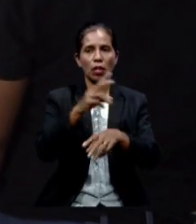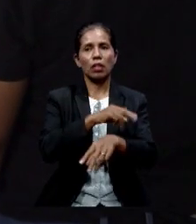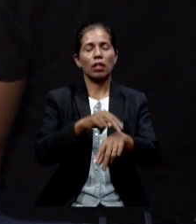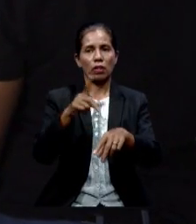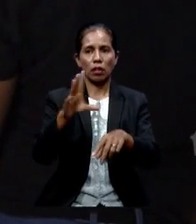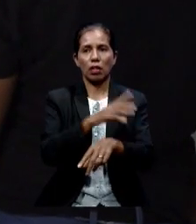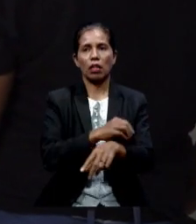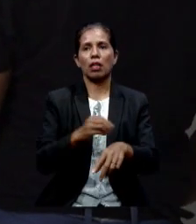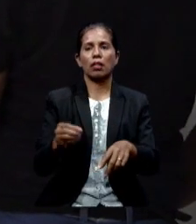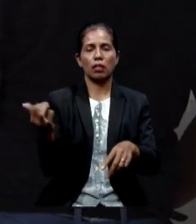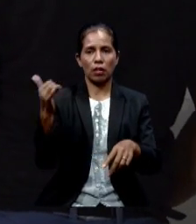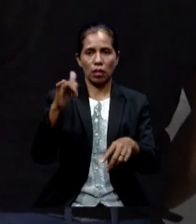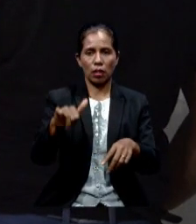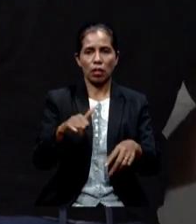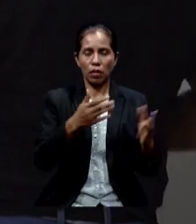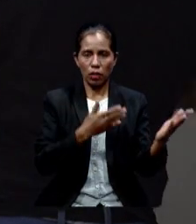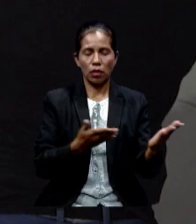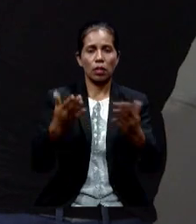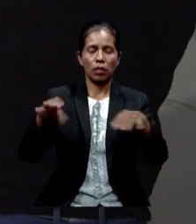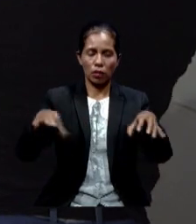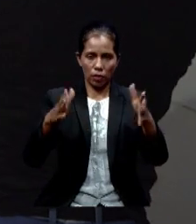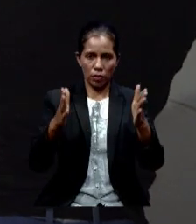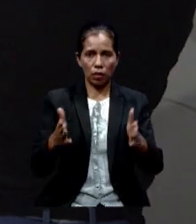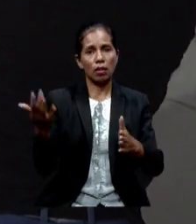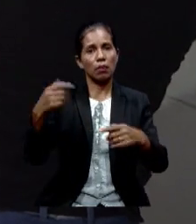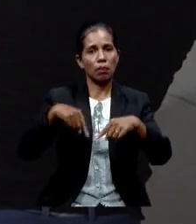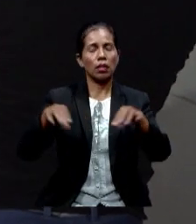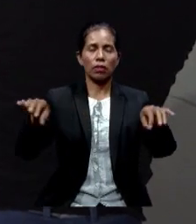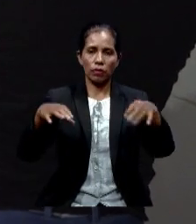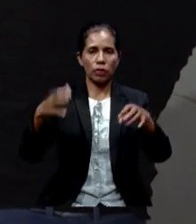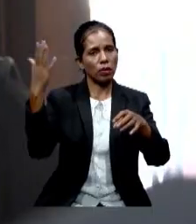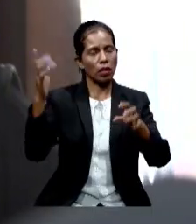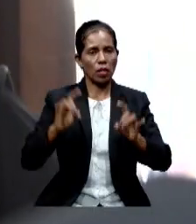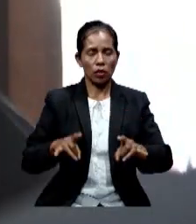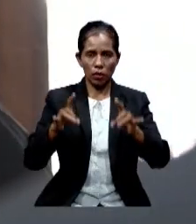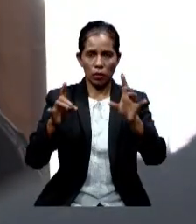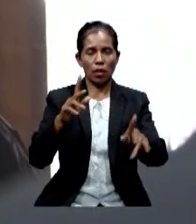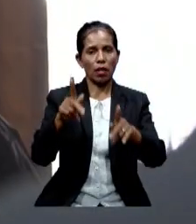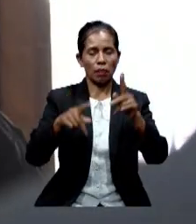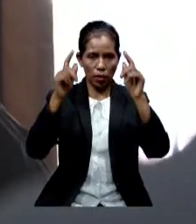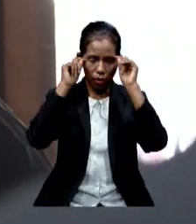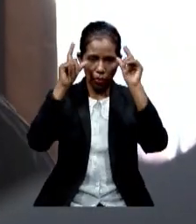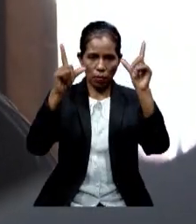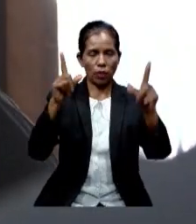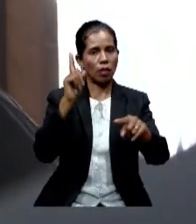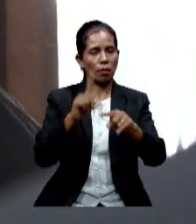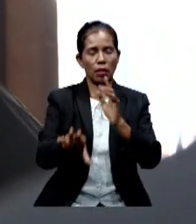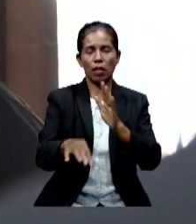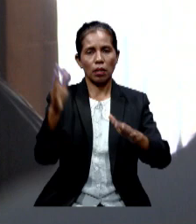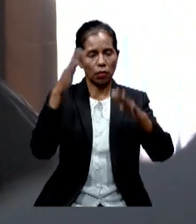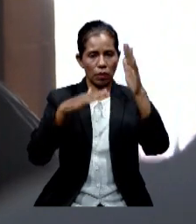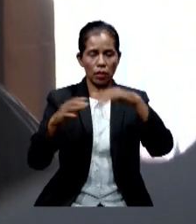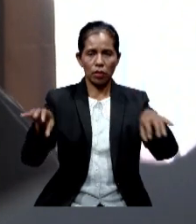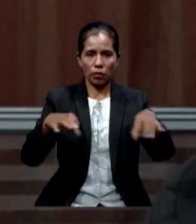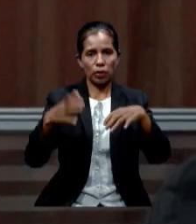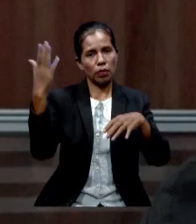Exterior Nebe durante ne, Haruka Trabalhador Sira, ba Austrália, onde ne, Trabalhador Timor-Leste, la bele reta um problema, banheiro serviço e